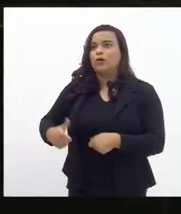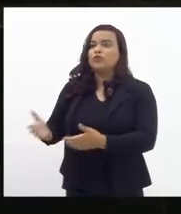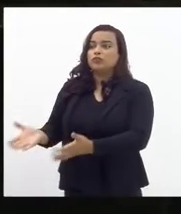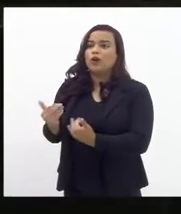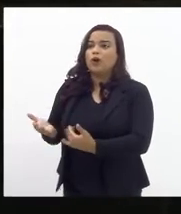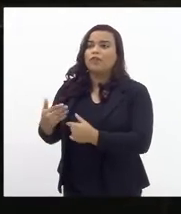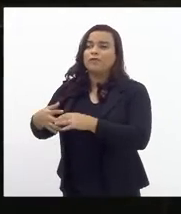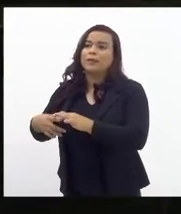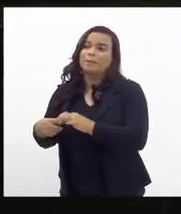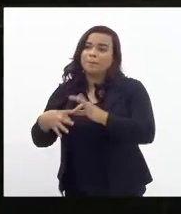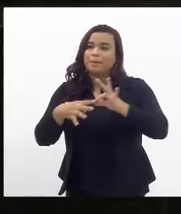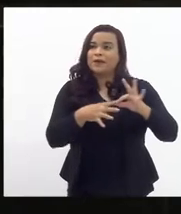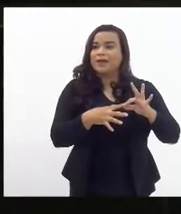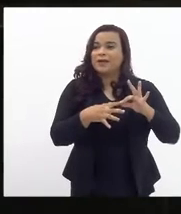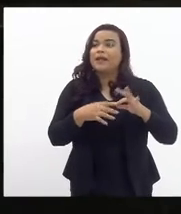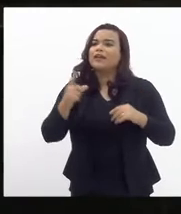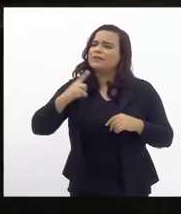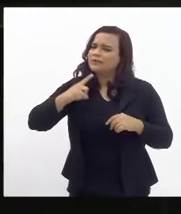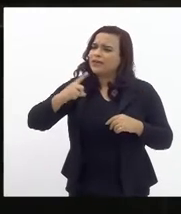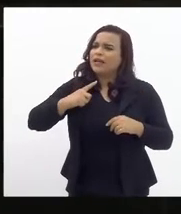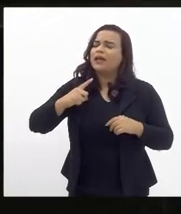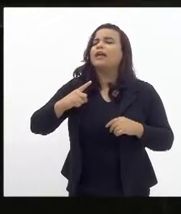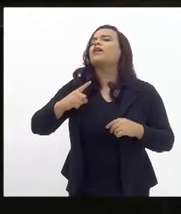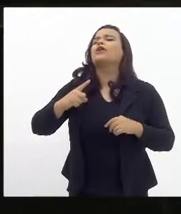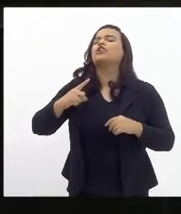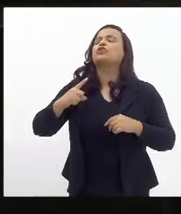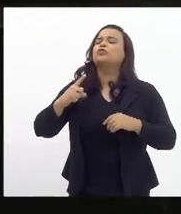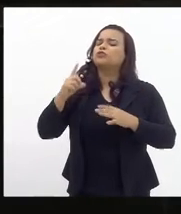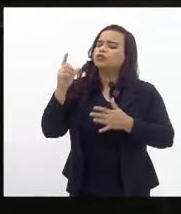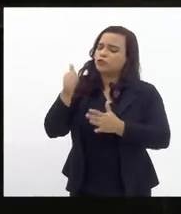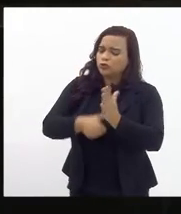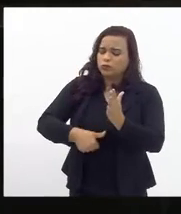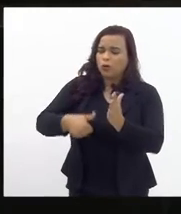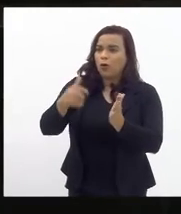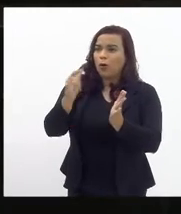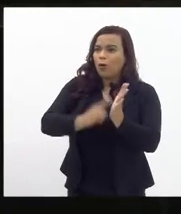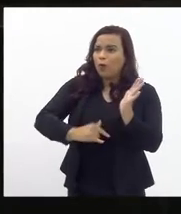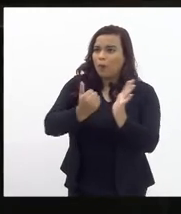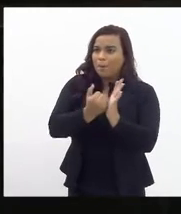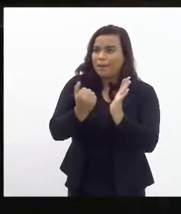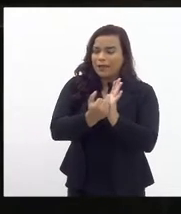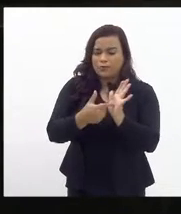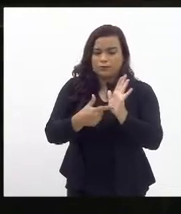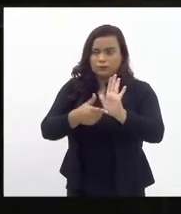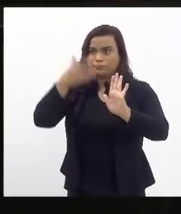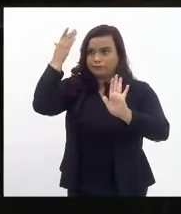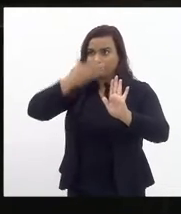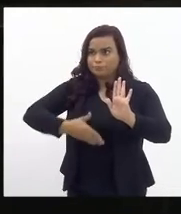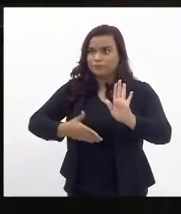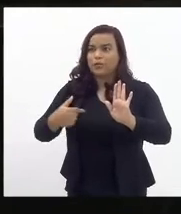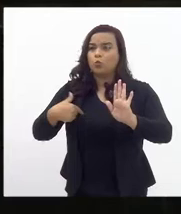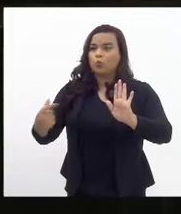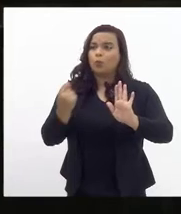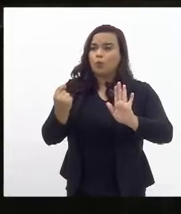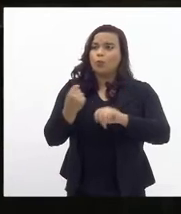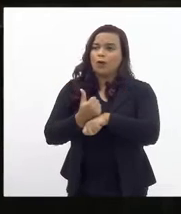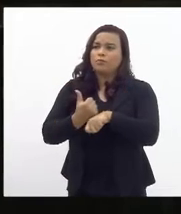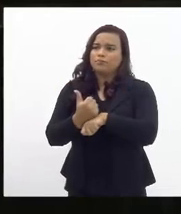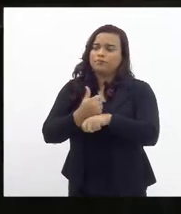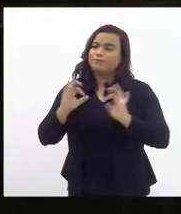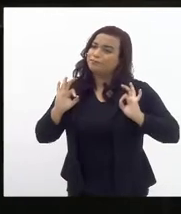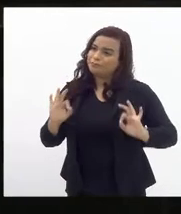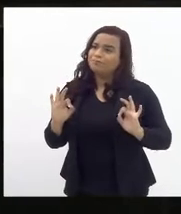que faz a gente ter um documento comprovando o que nós somos. Então, hoje, para cada passista mulher, para cada